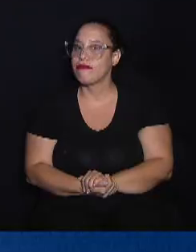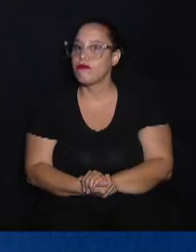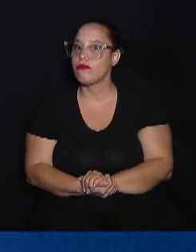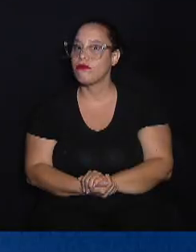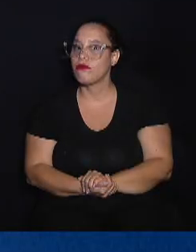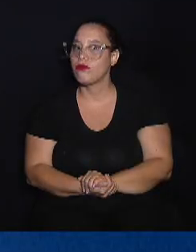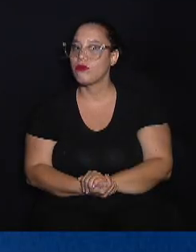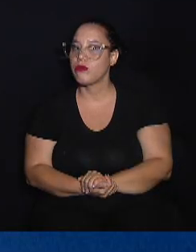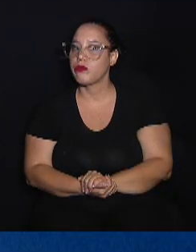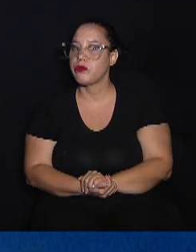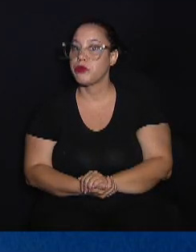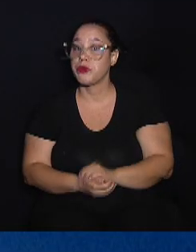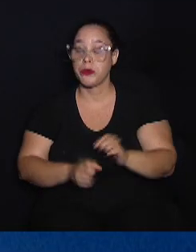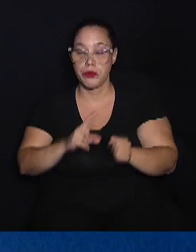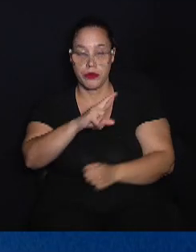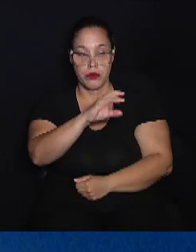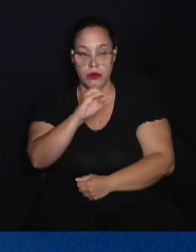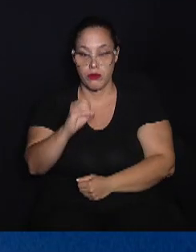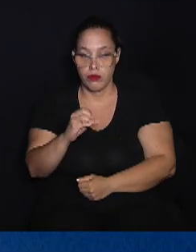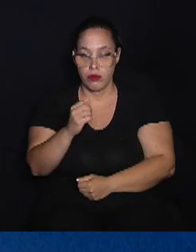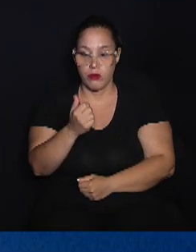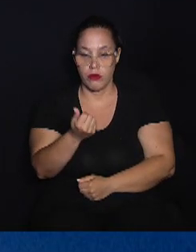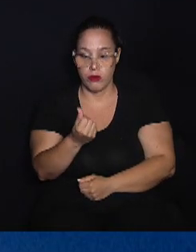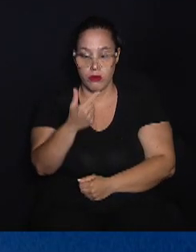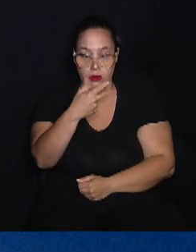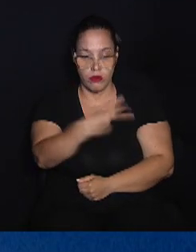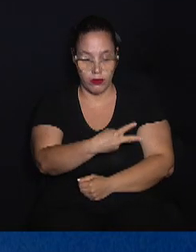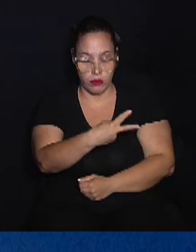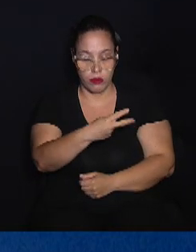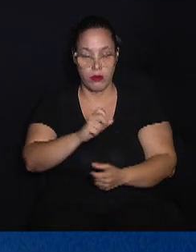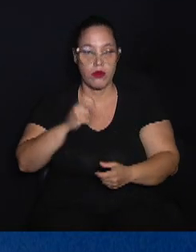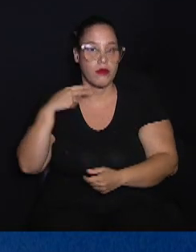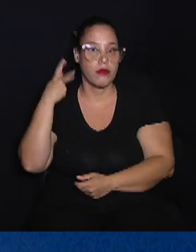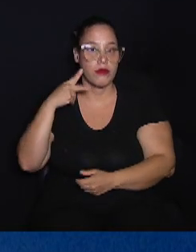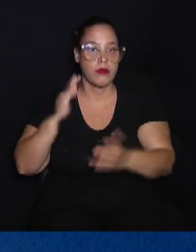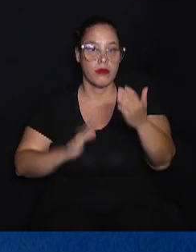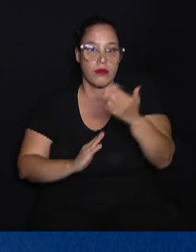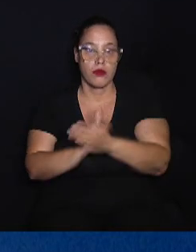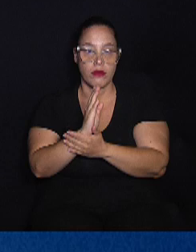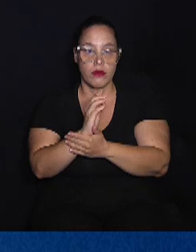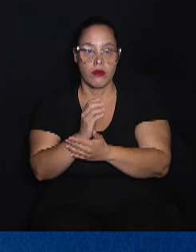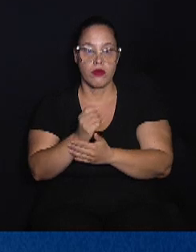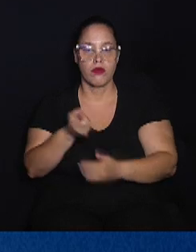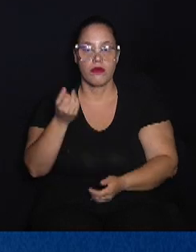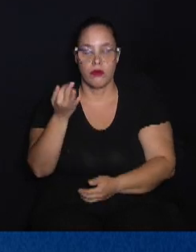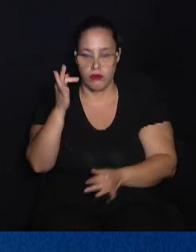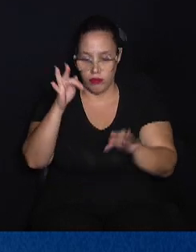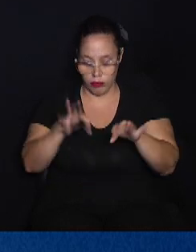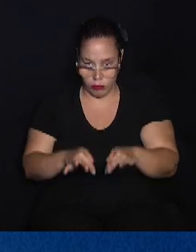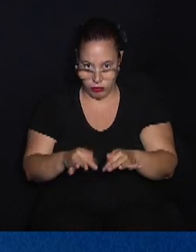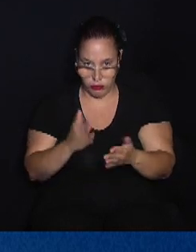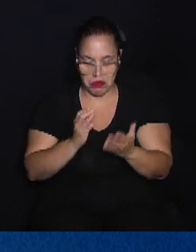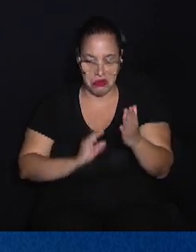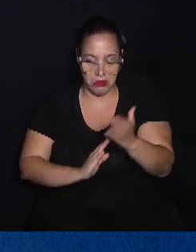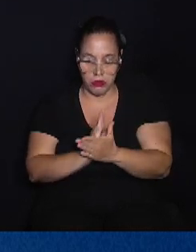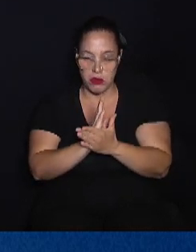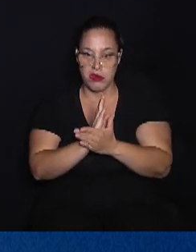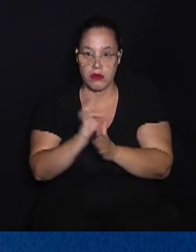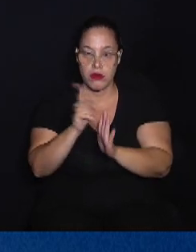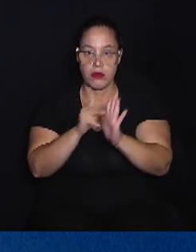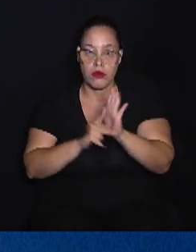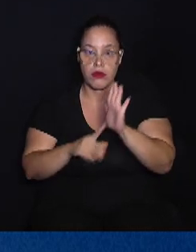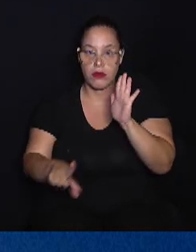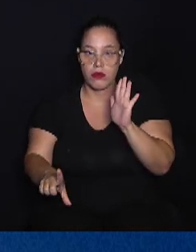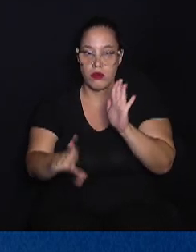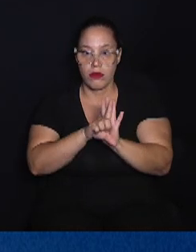hoje na reunião ordinária de número 62 vereadores aprovam em definitivo e por unanimidade projeto